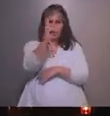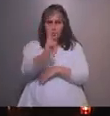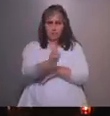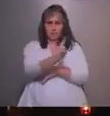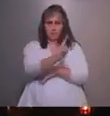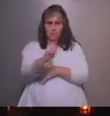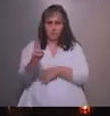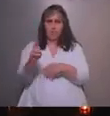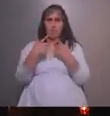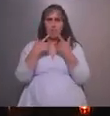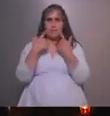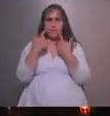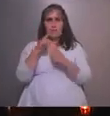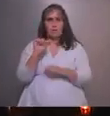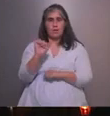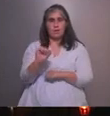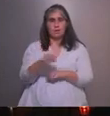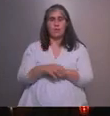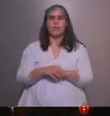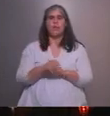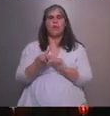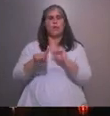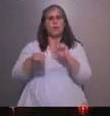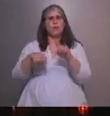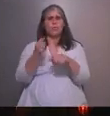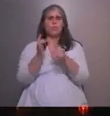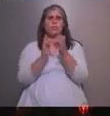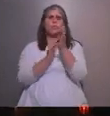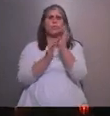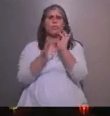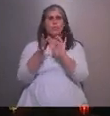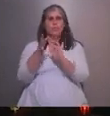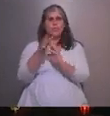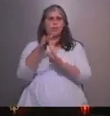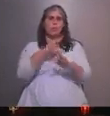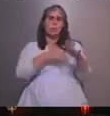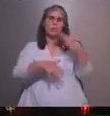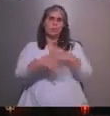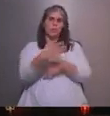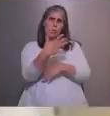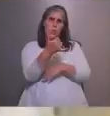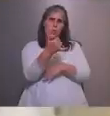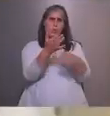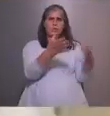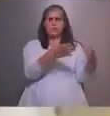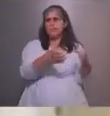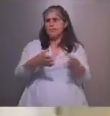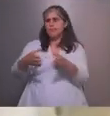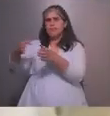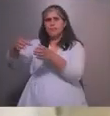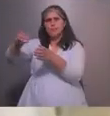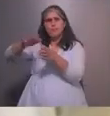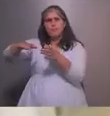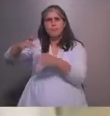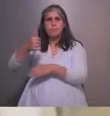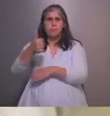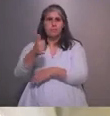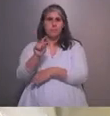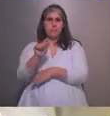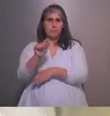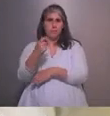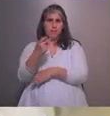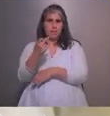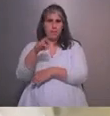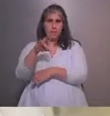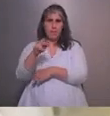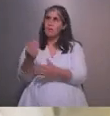Y los sacó hasta cerca de Betania, y levantando sus manos, los bendijo.